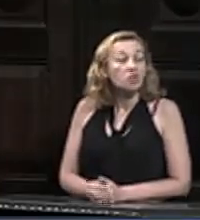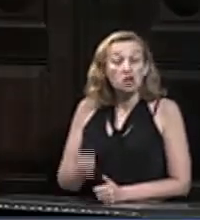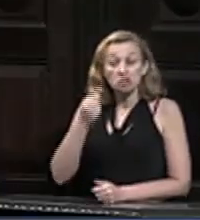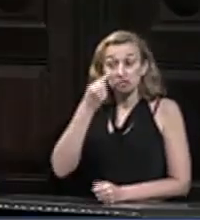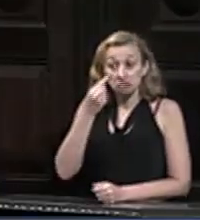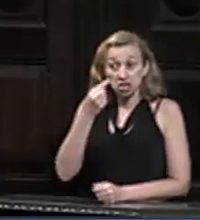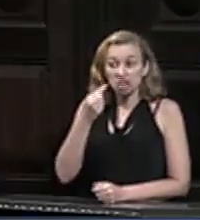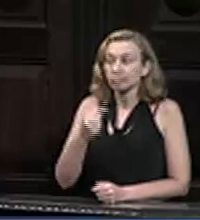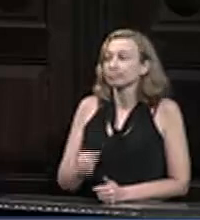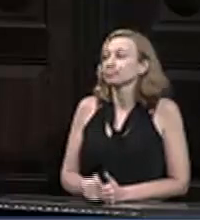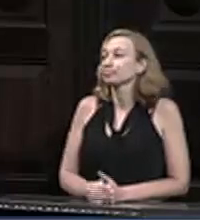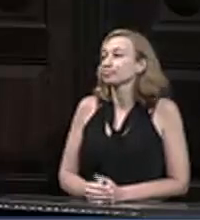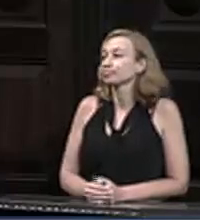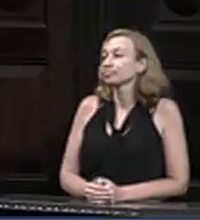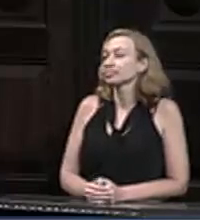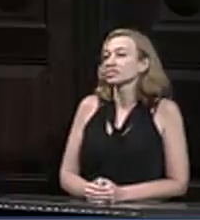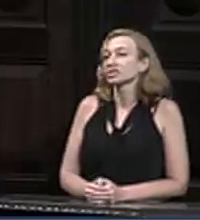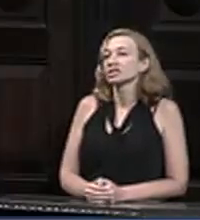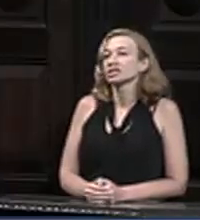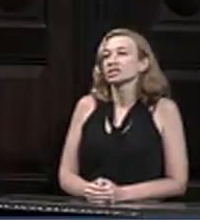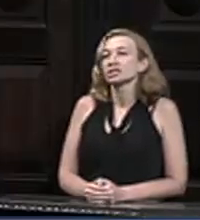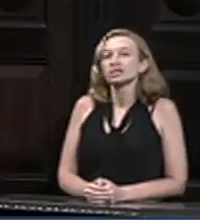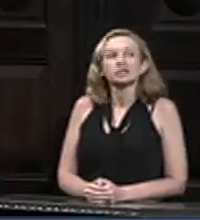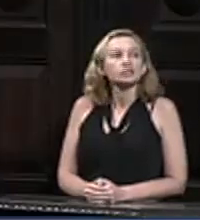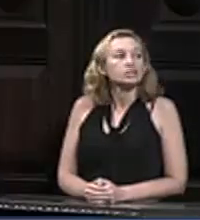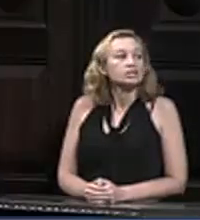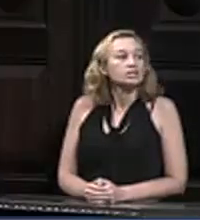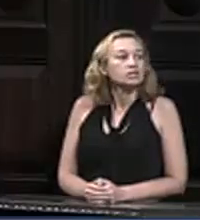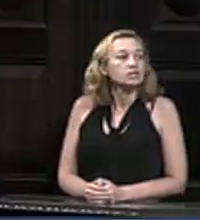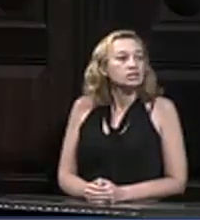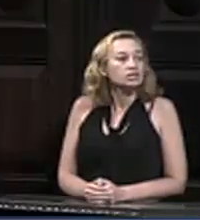vi com estardalhaço